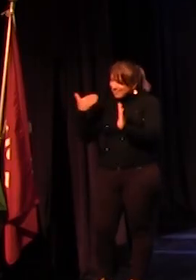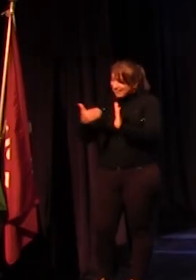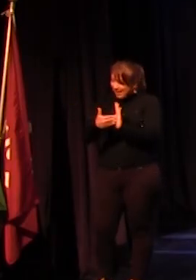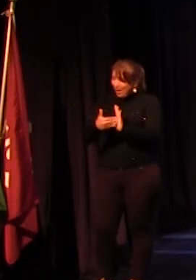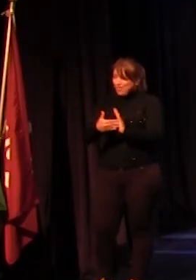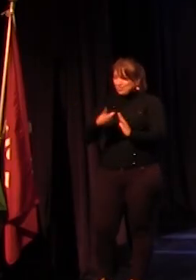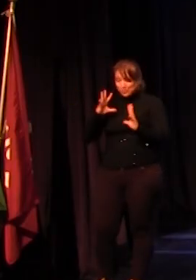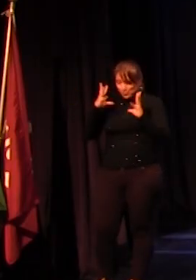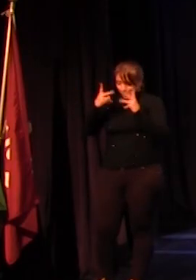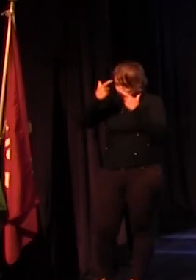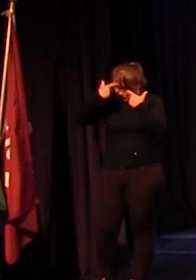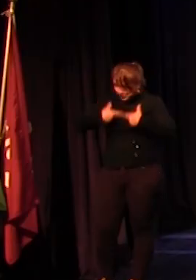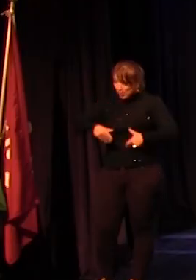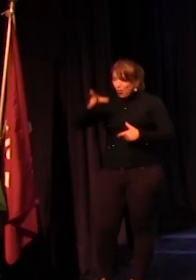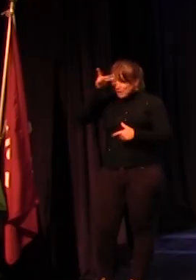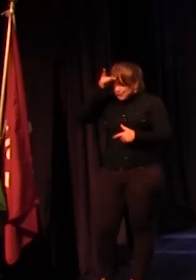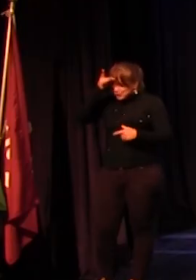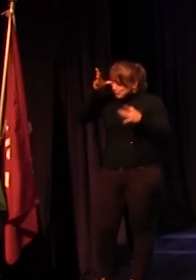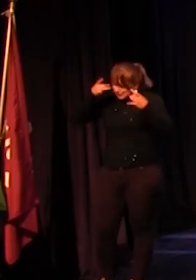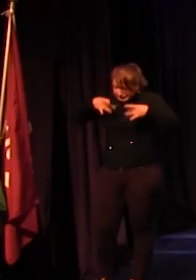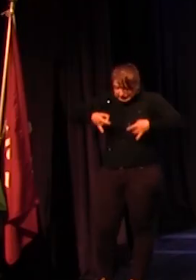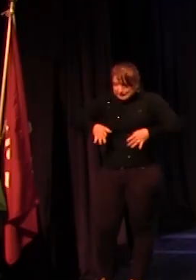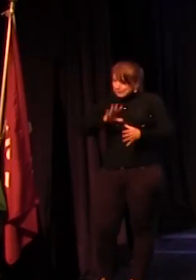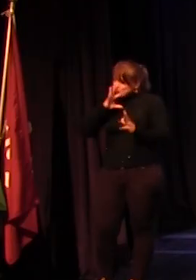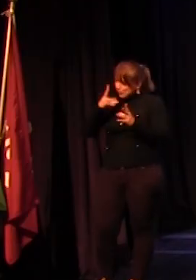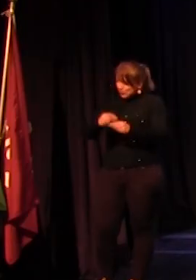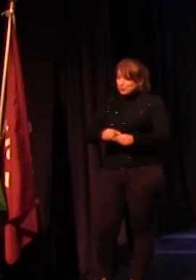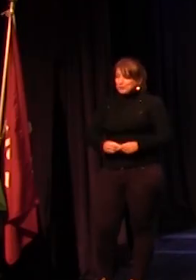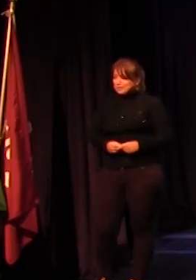que não são cognitivos. Tá?